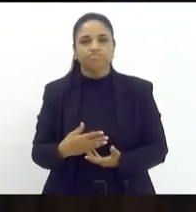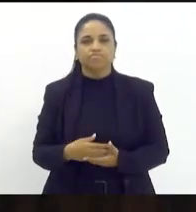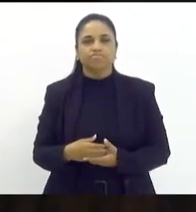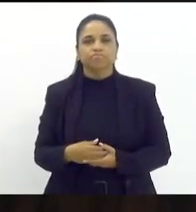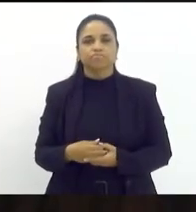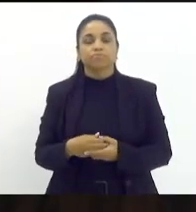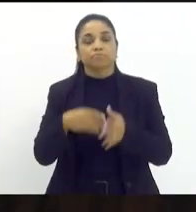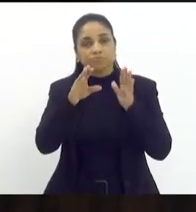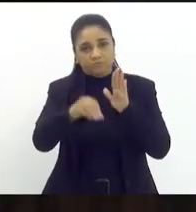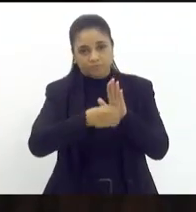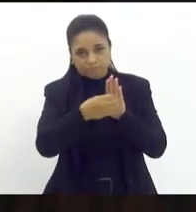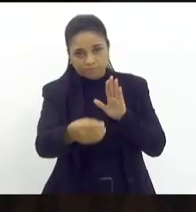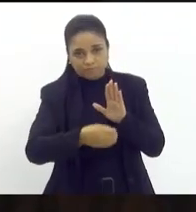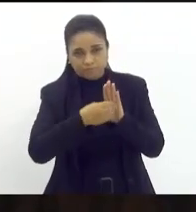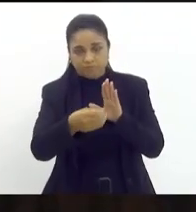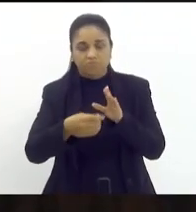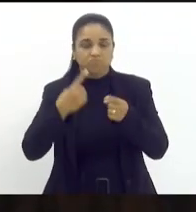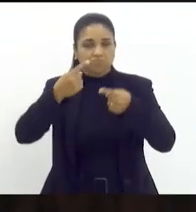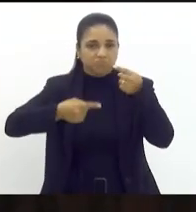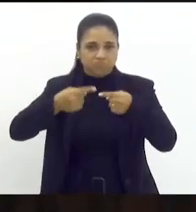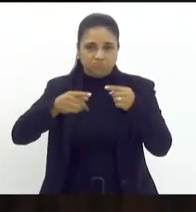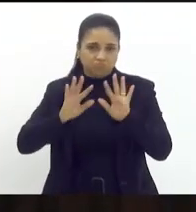eles emitidos